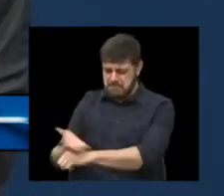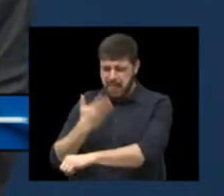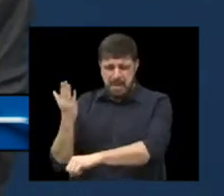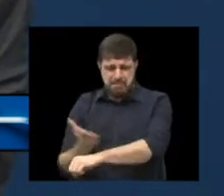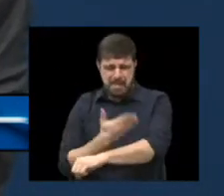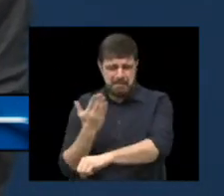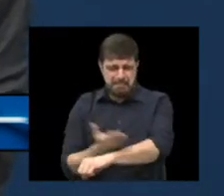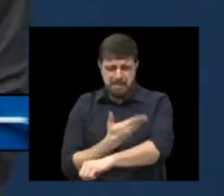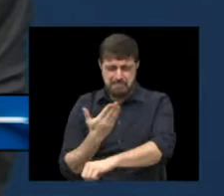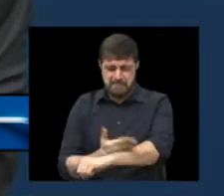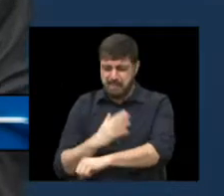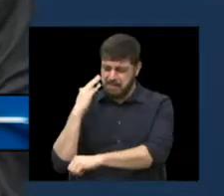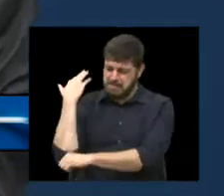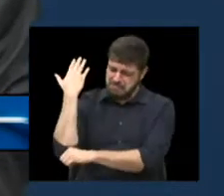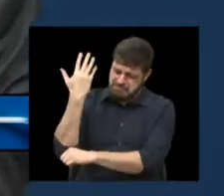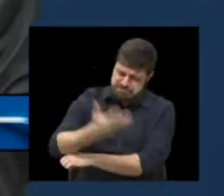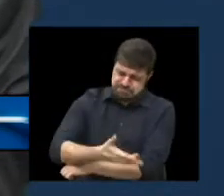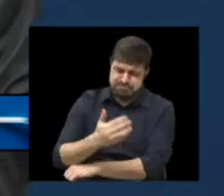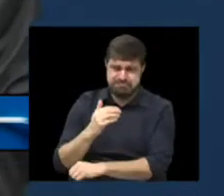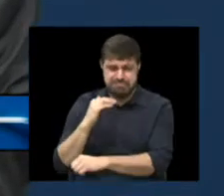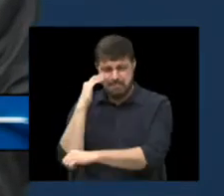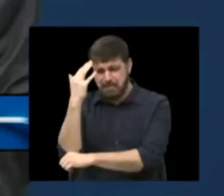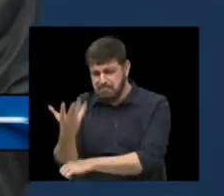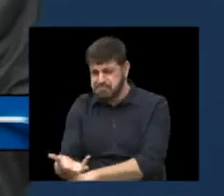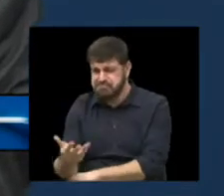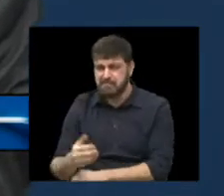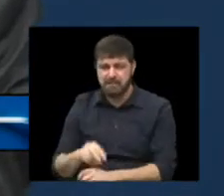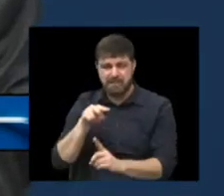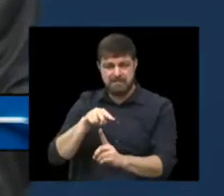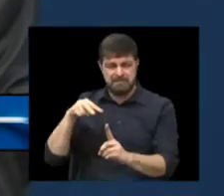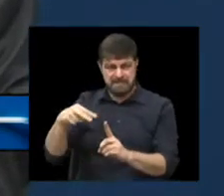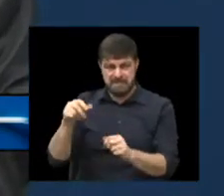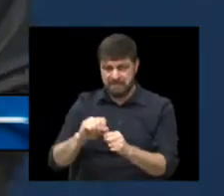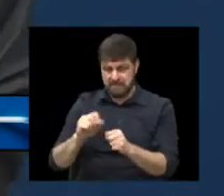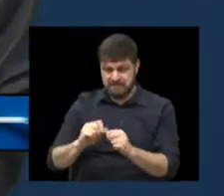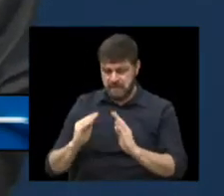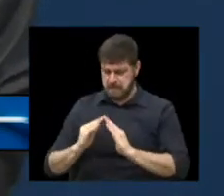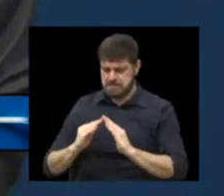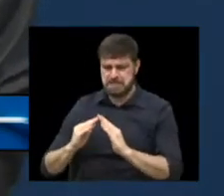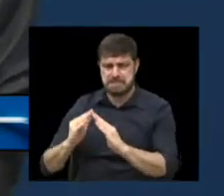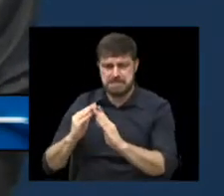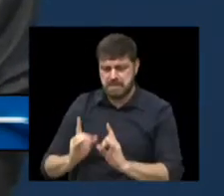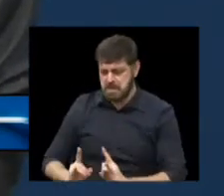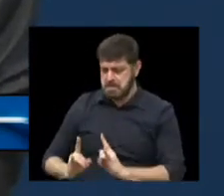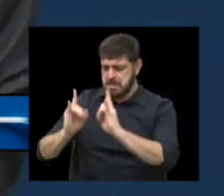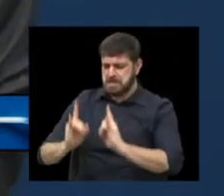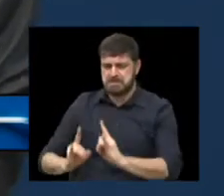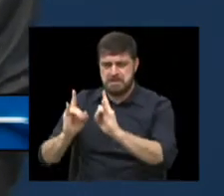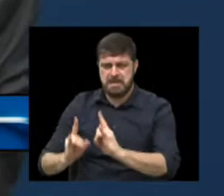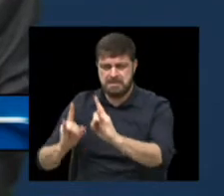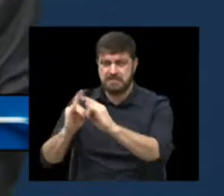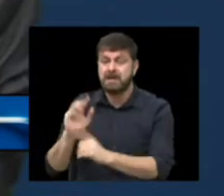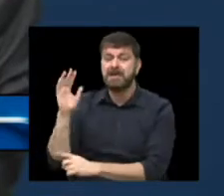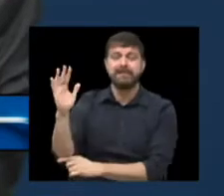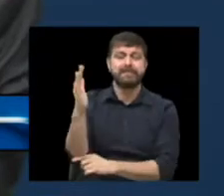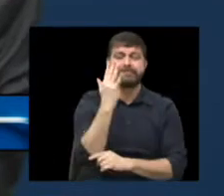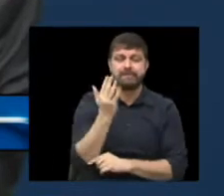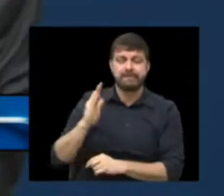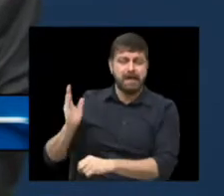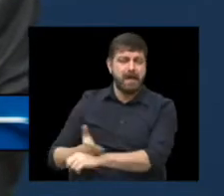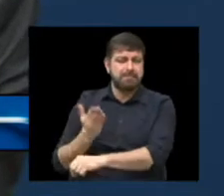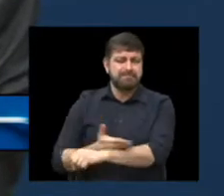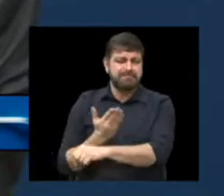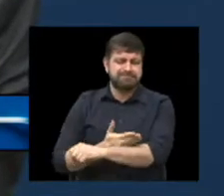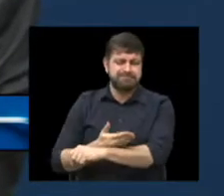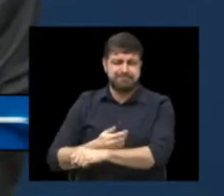sendo apelidada aí, né, que é a perspectiva da verticalização, né, do ataque, da